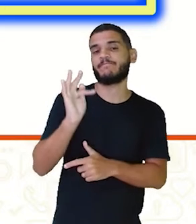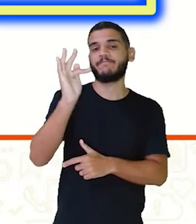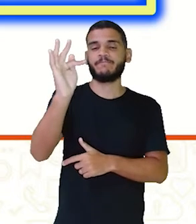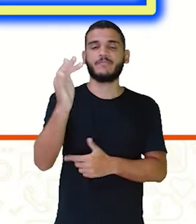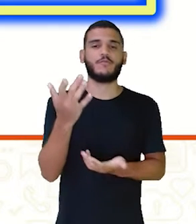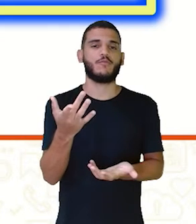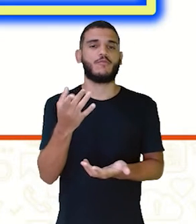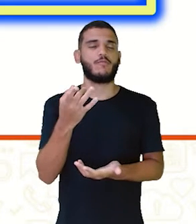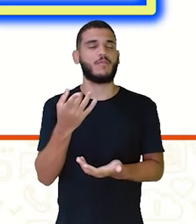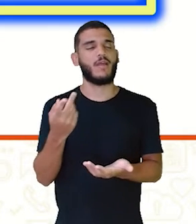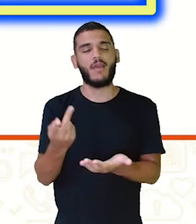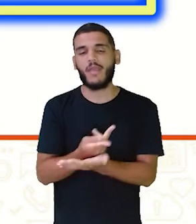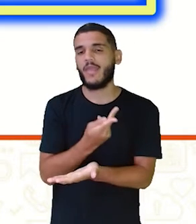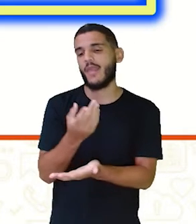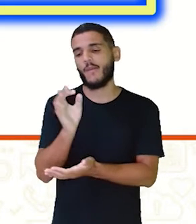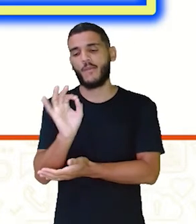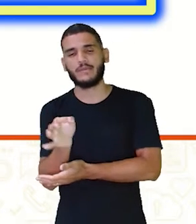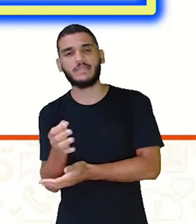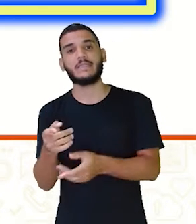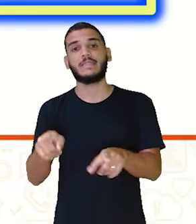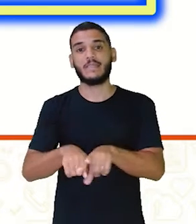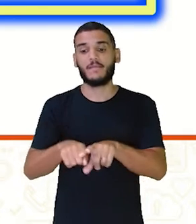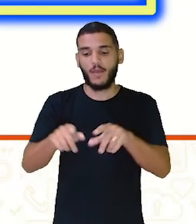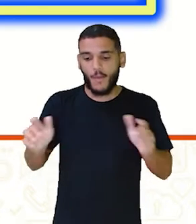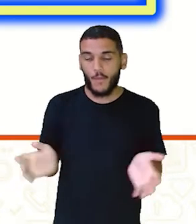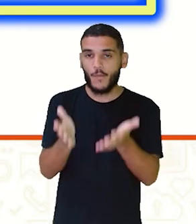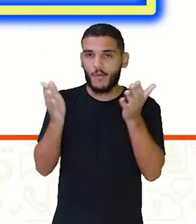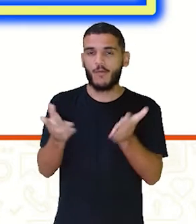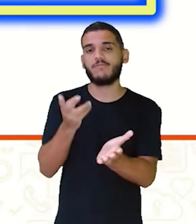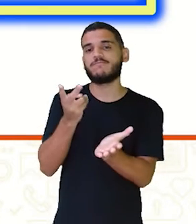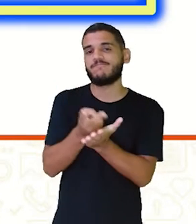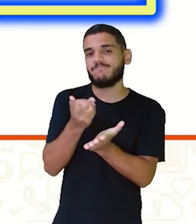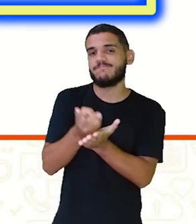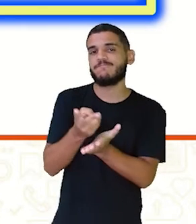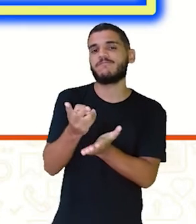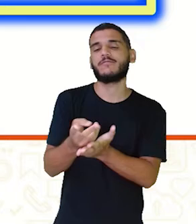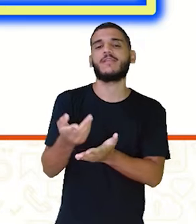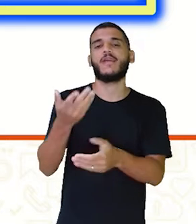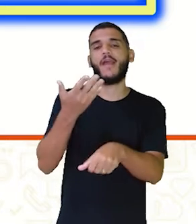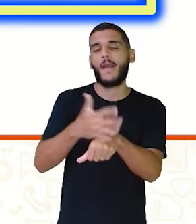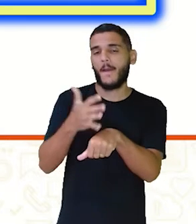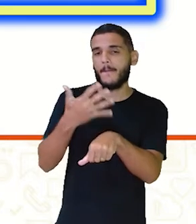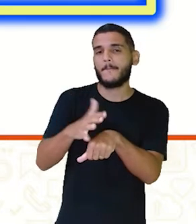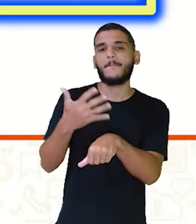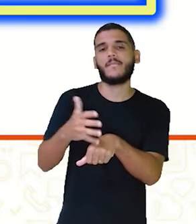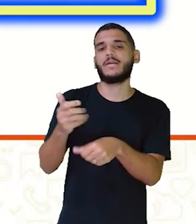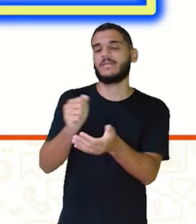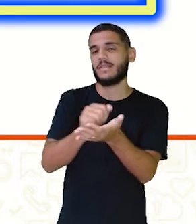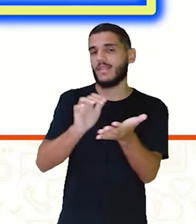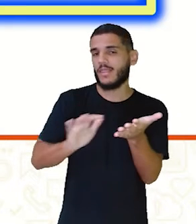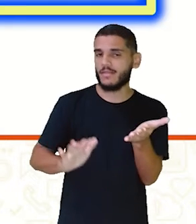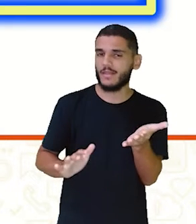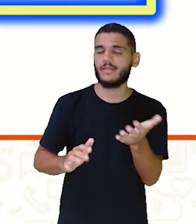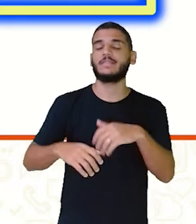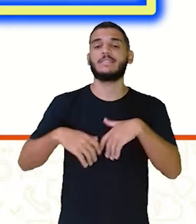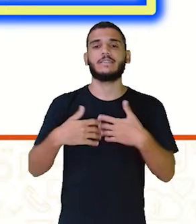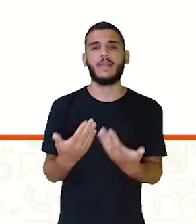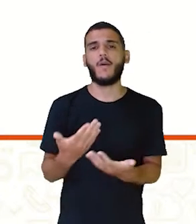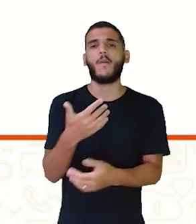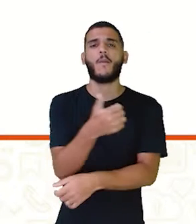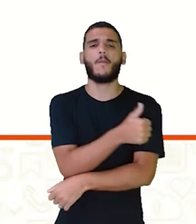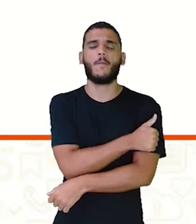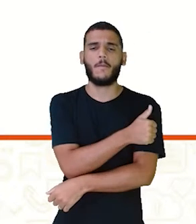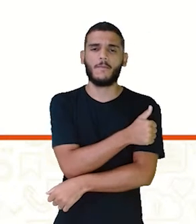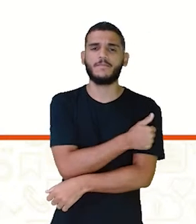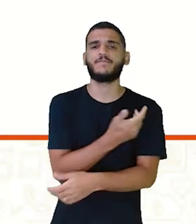erro e o acerto motiva a continuação das atividades propostas. Ou seja, o